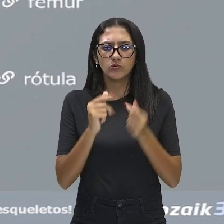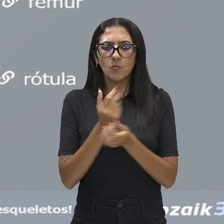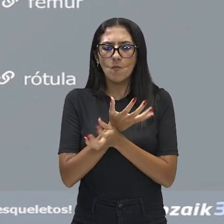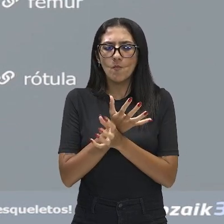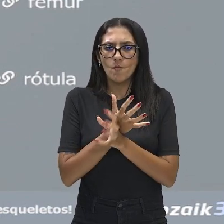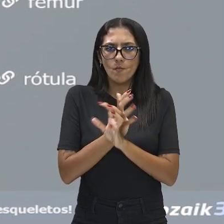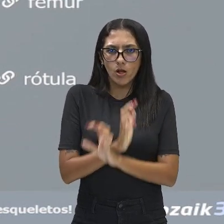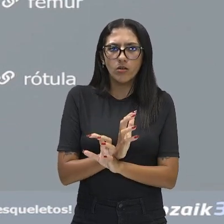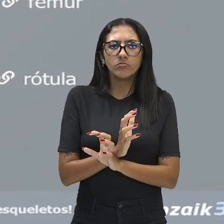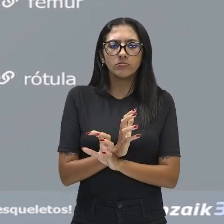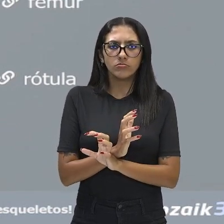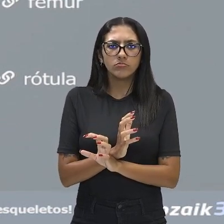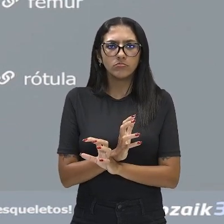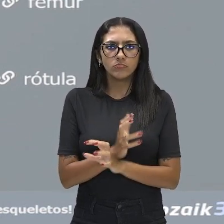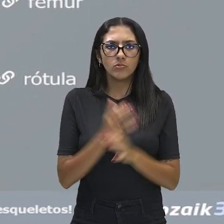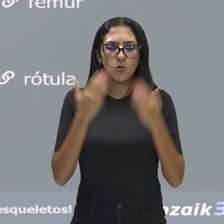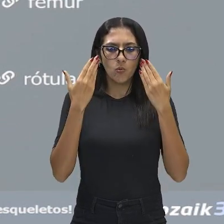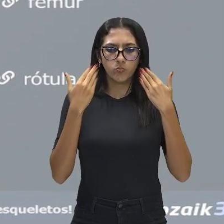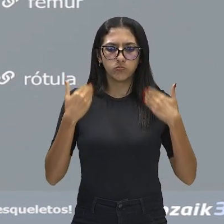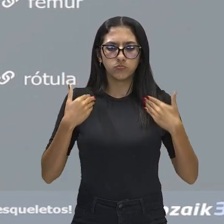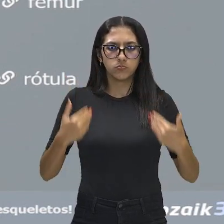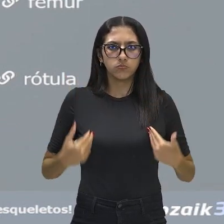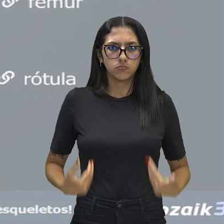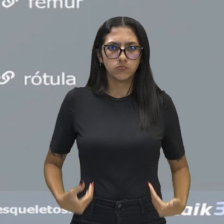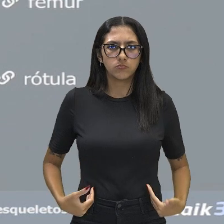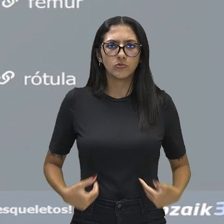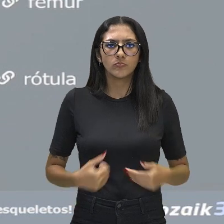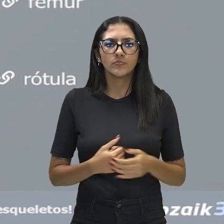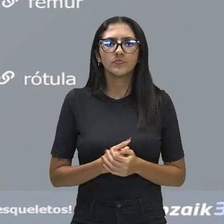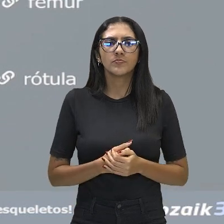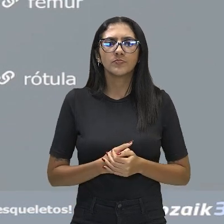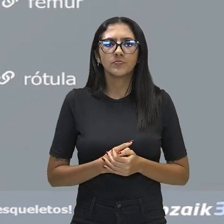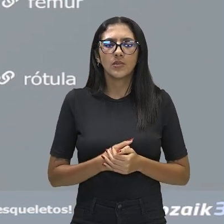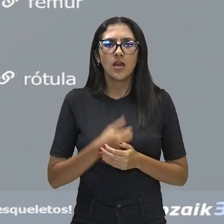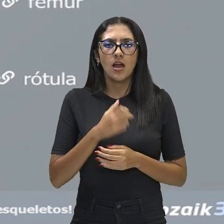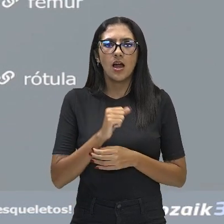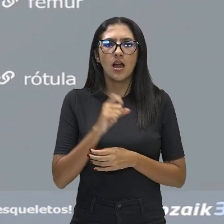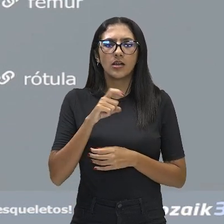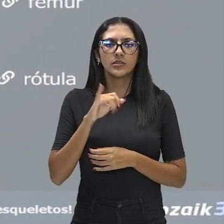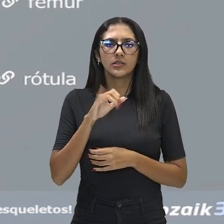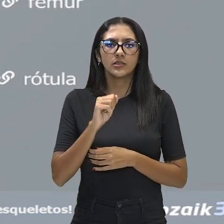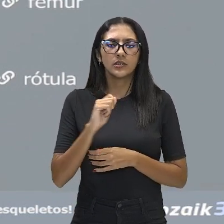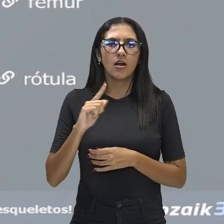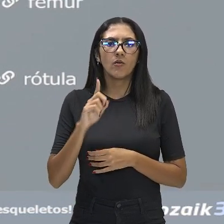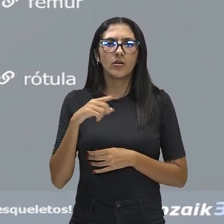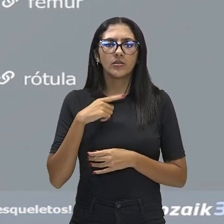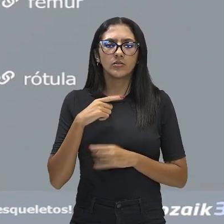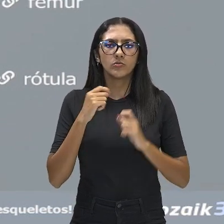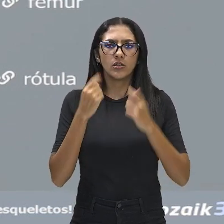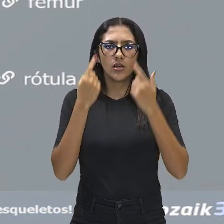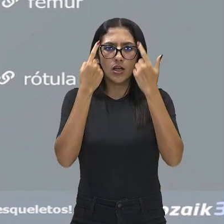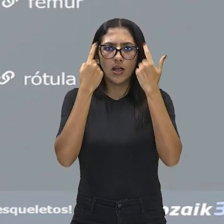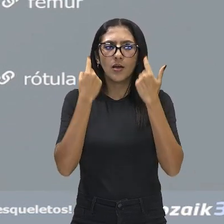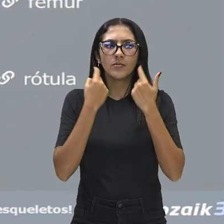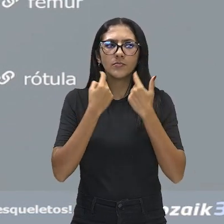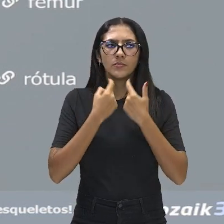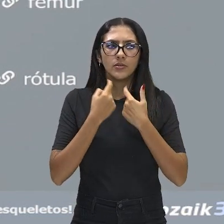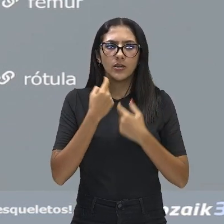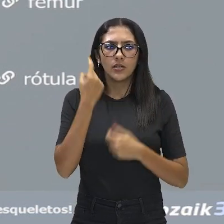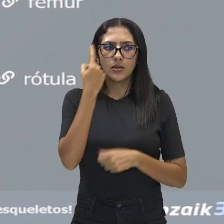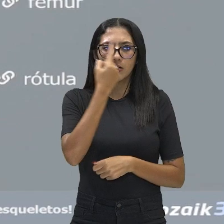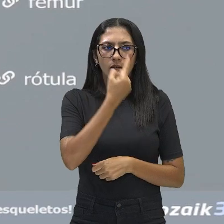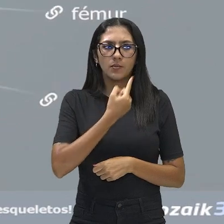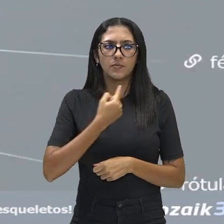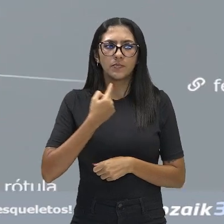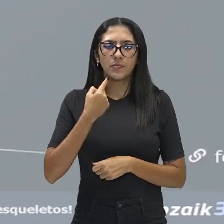esqueleto. O nosso esqueleto axial é composto pelo quê? Cabeça, a nossa